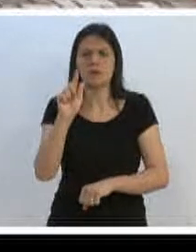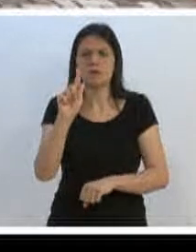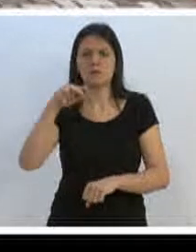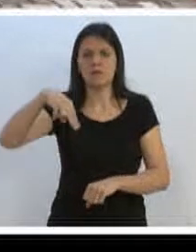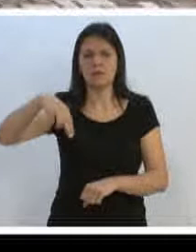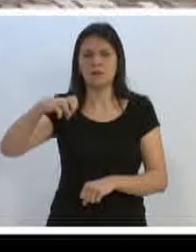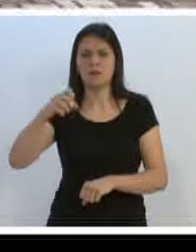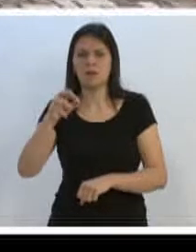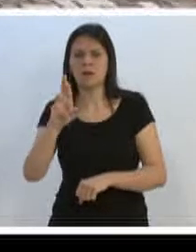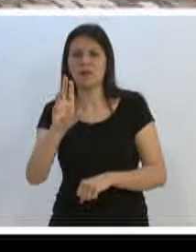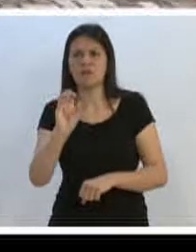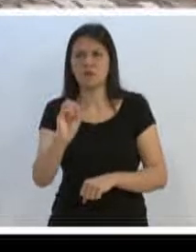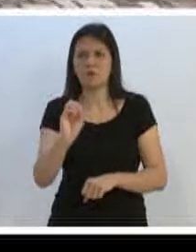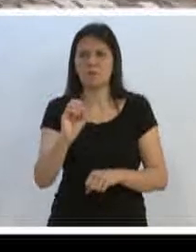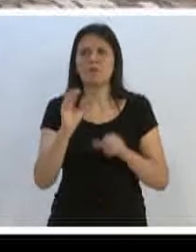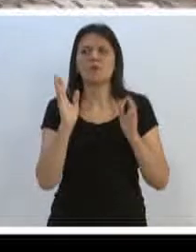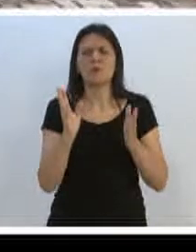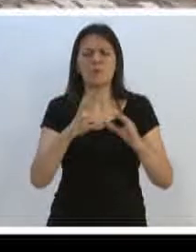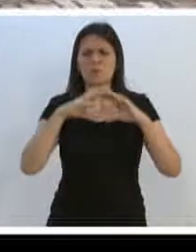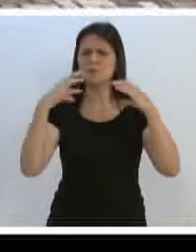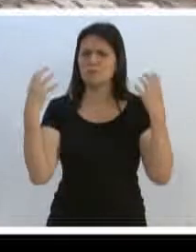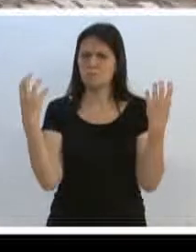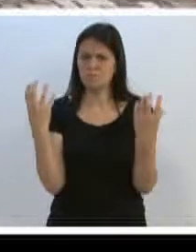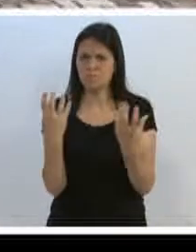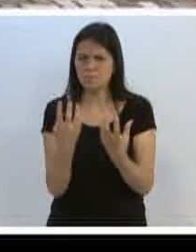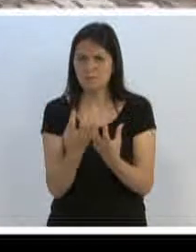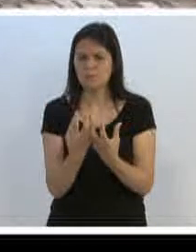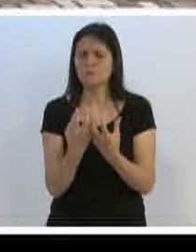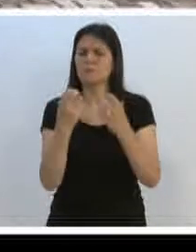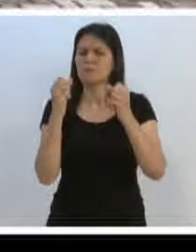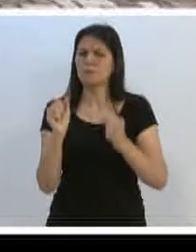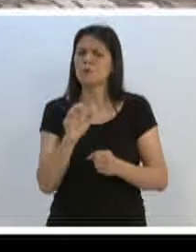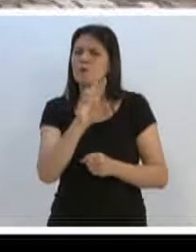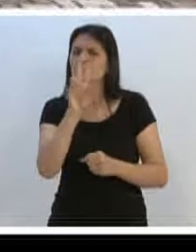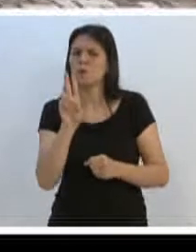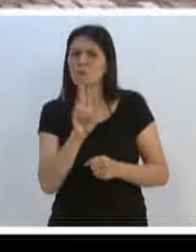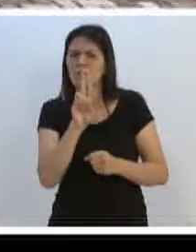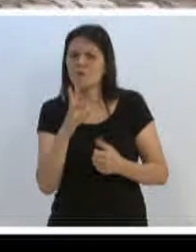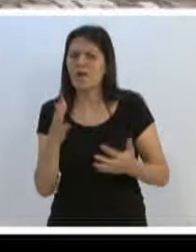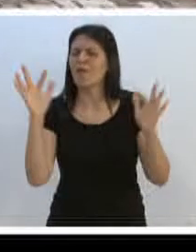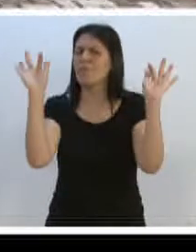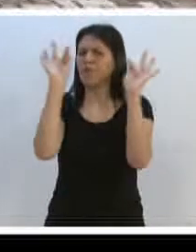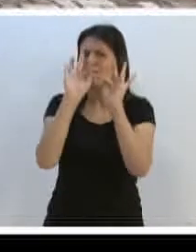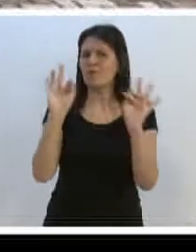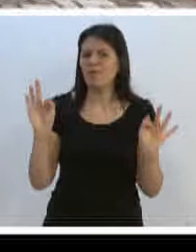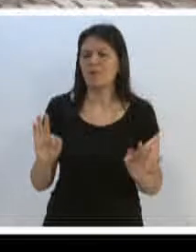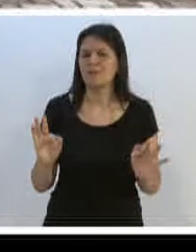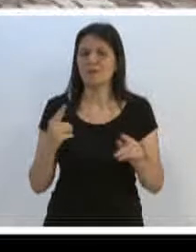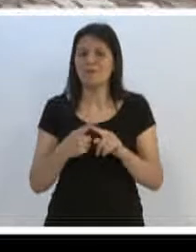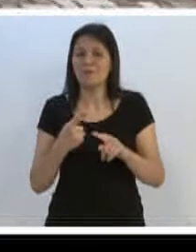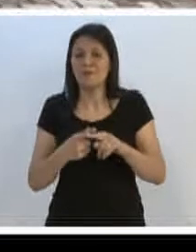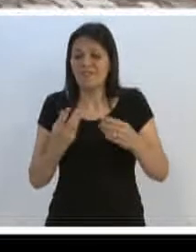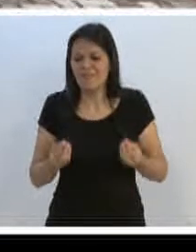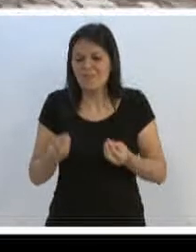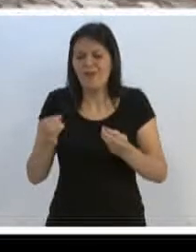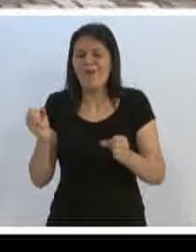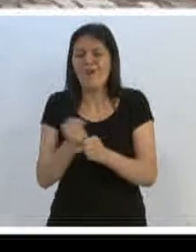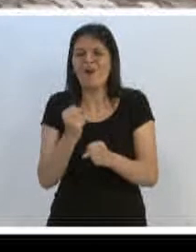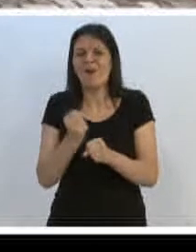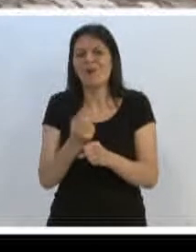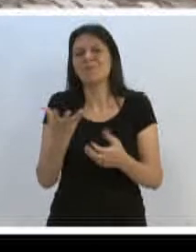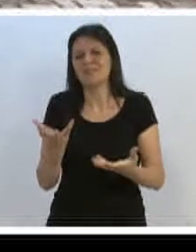hoje realmente aquela comunidade realmente está realmente feliz por entregar uma obra como